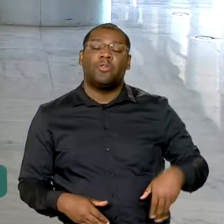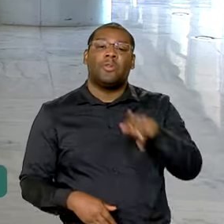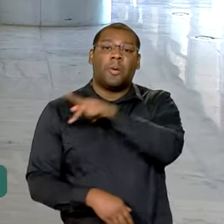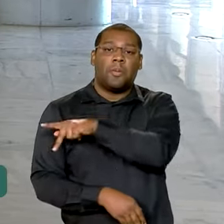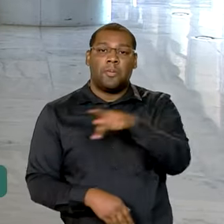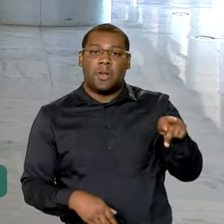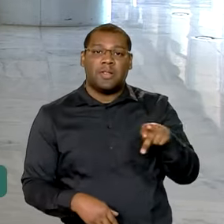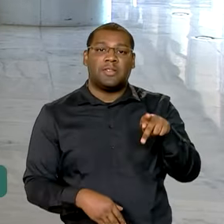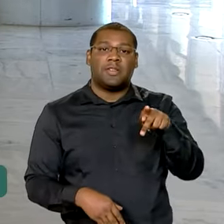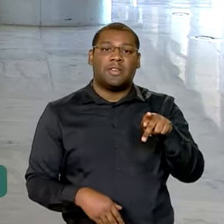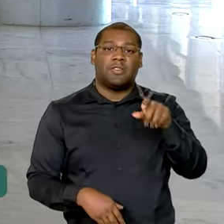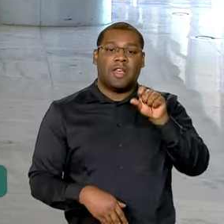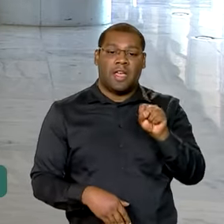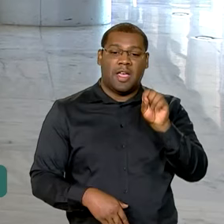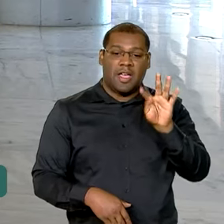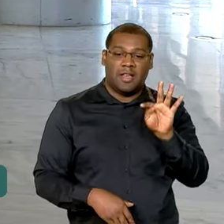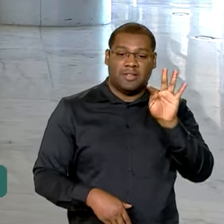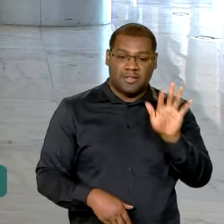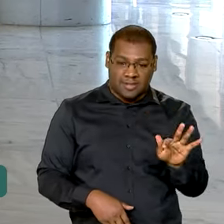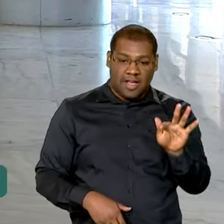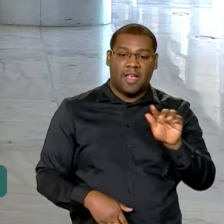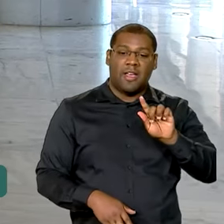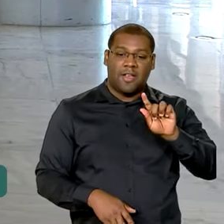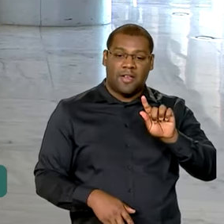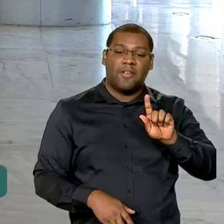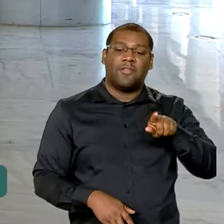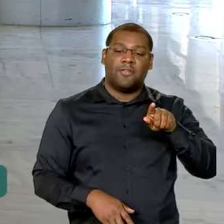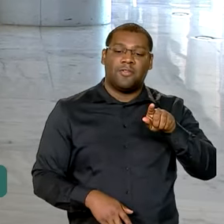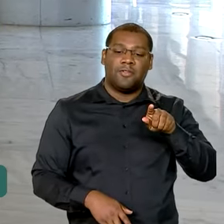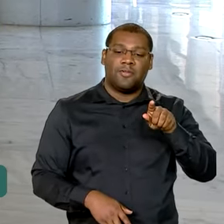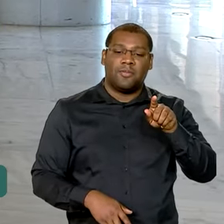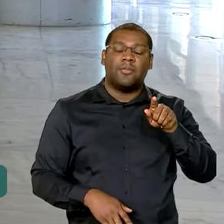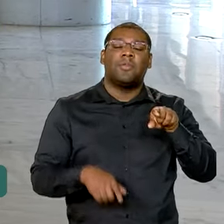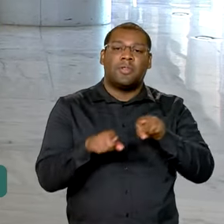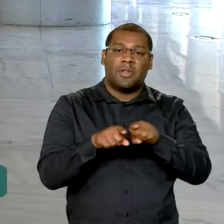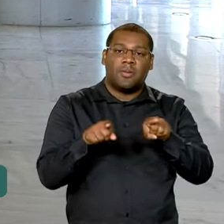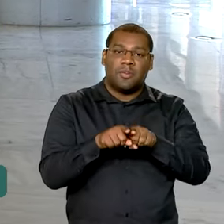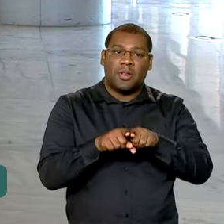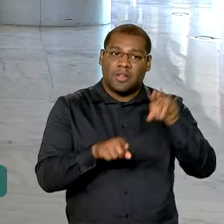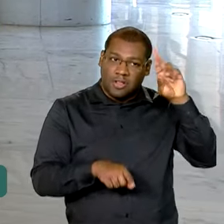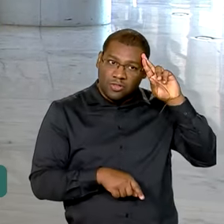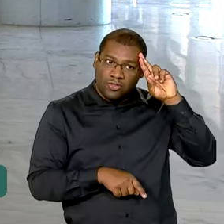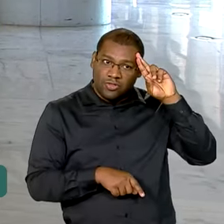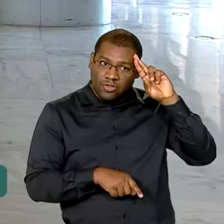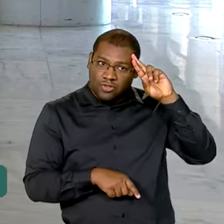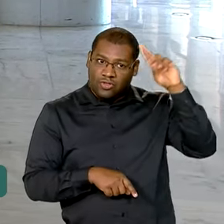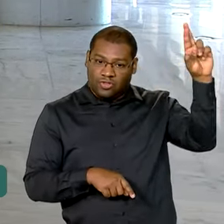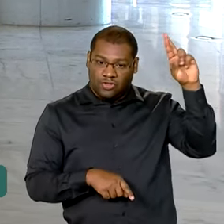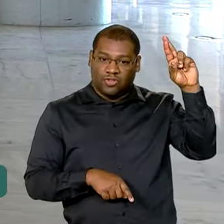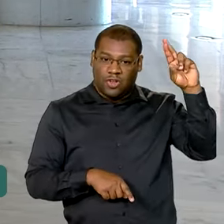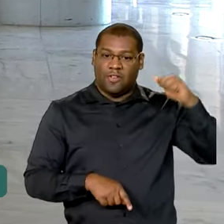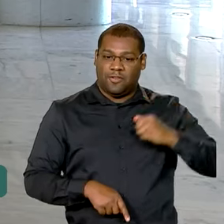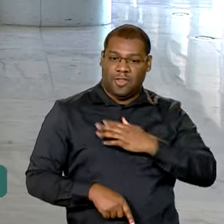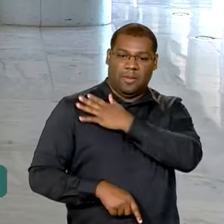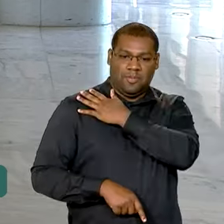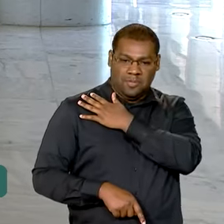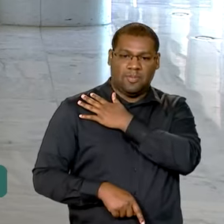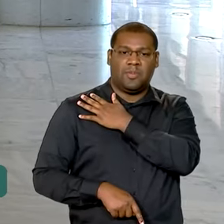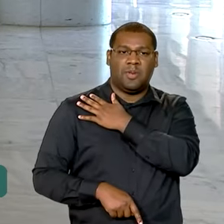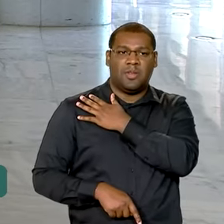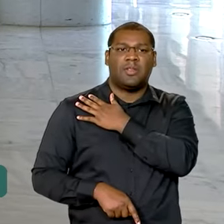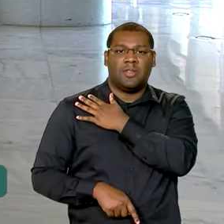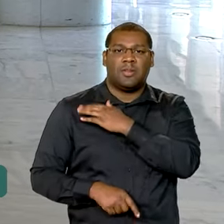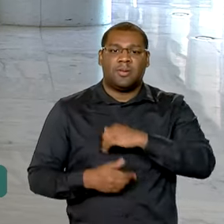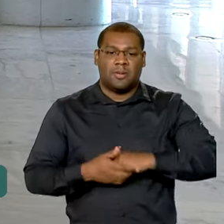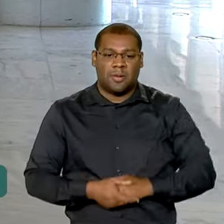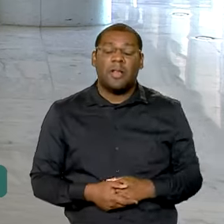Tribunal Federal, ministro Luiz Roberto Barroso, o comandante e também com o comandante das Forças Armadas. Esta